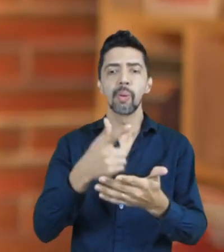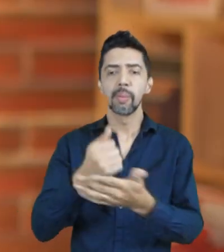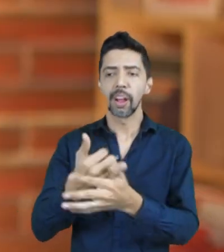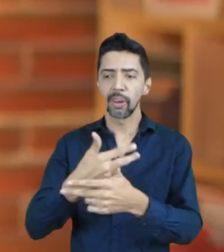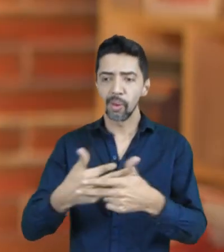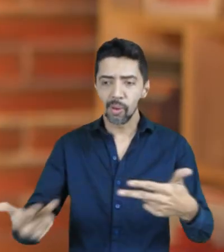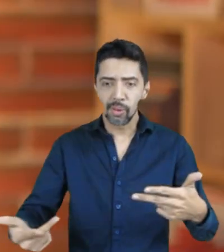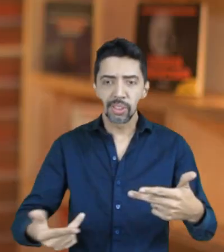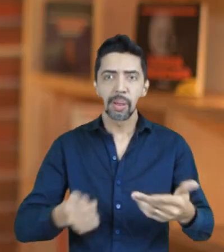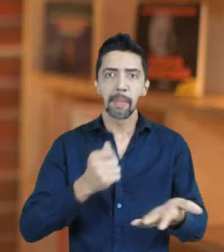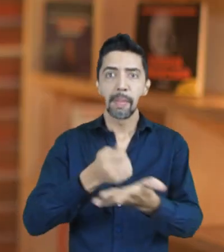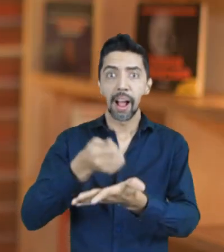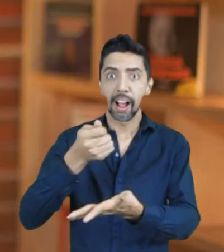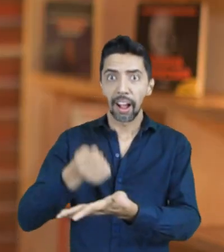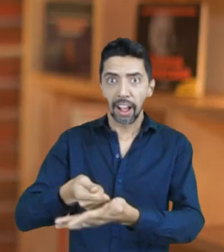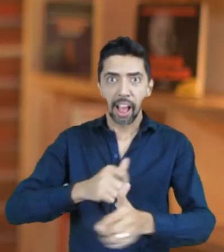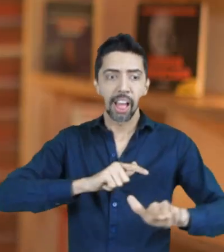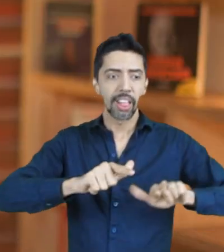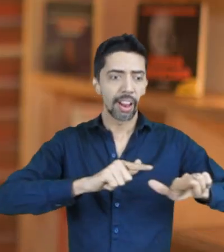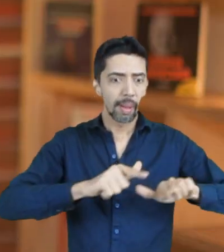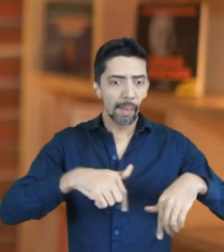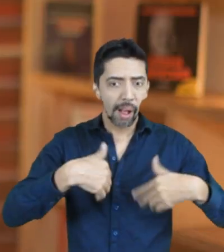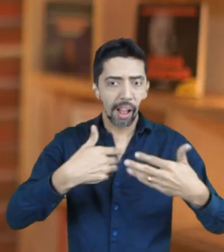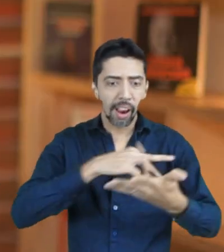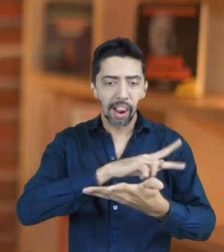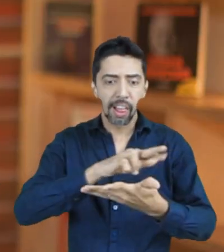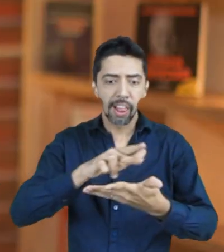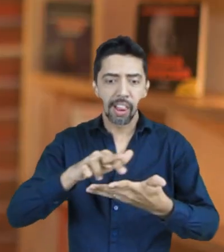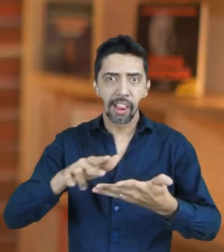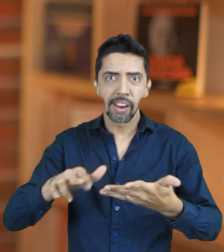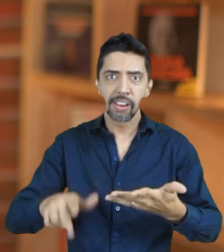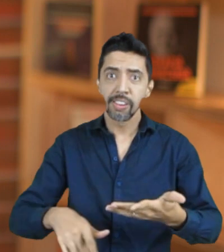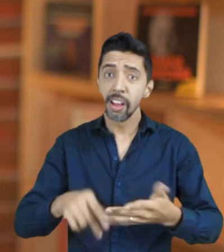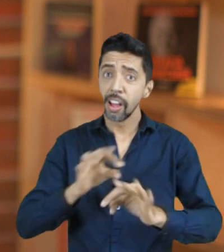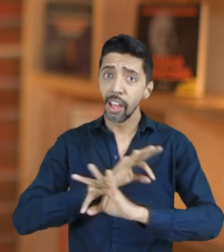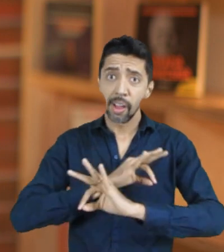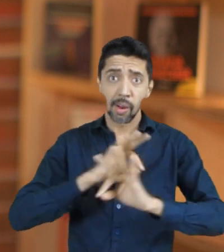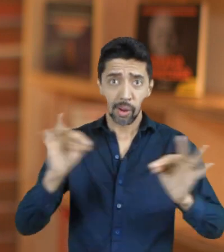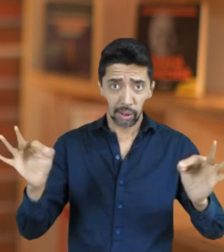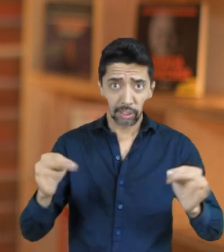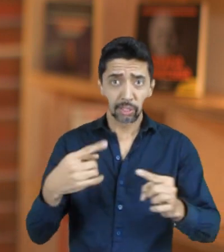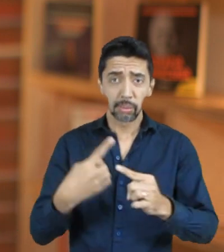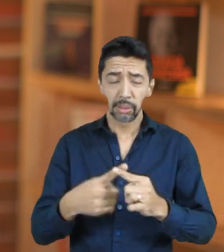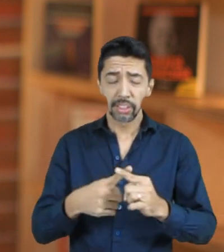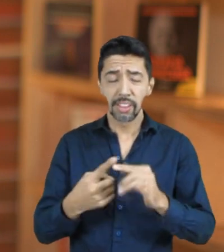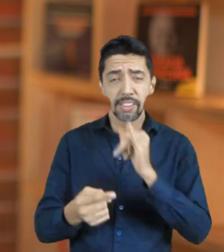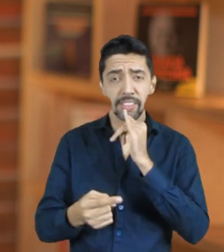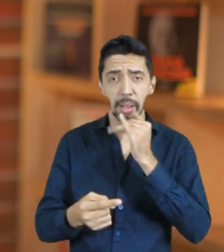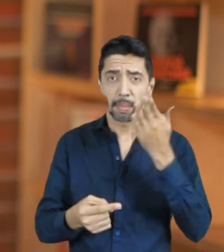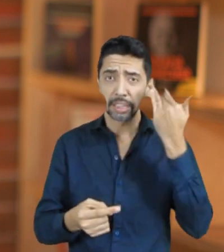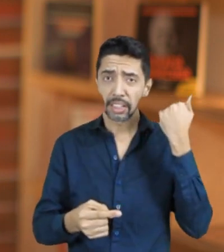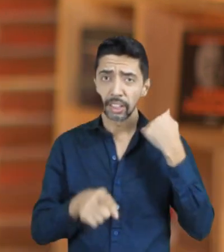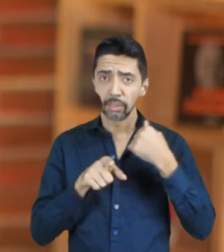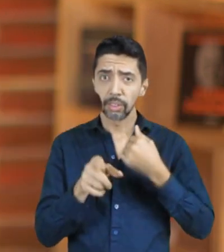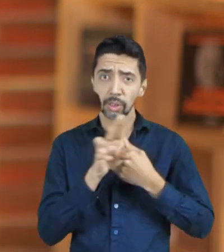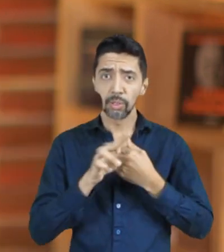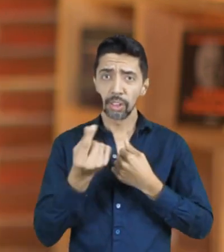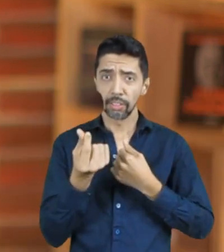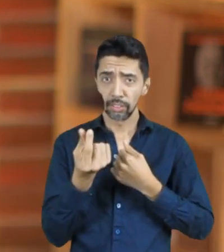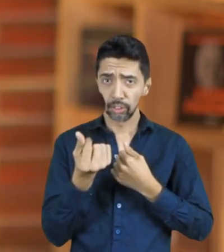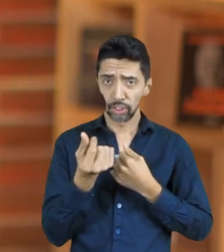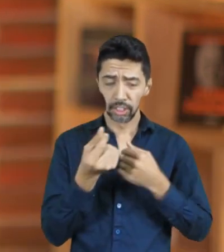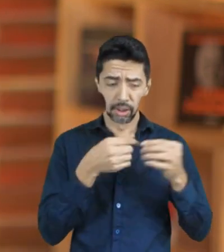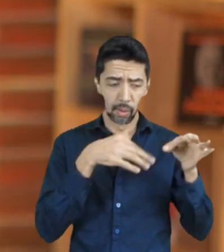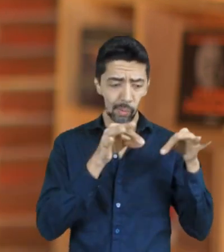é maravilhoso trata-se de uma substituição do recurso monetário dinheiro espécie aqui para